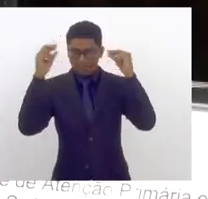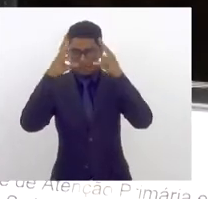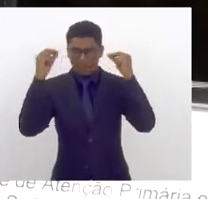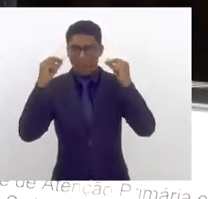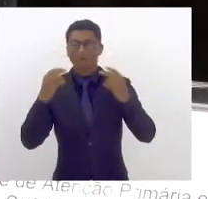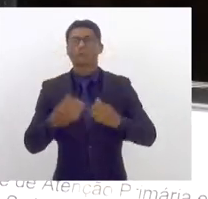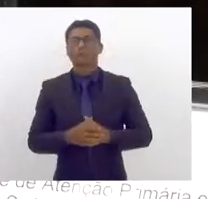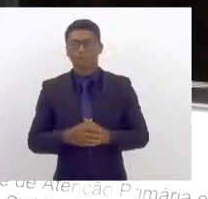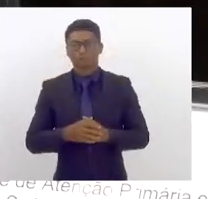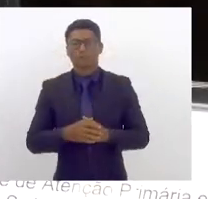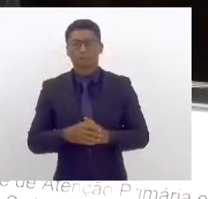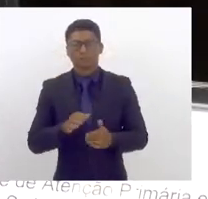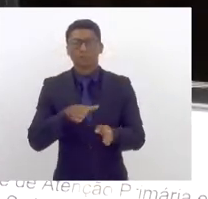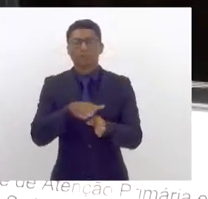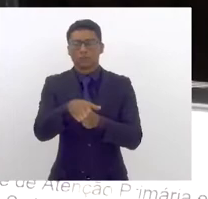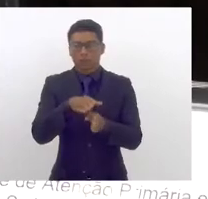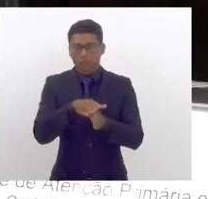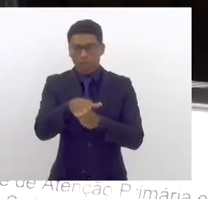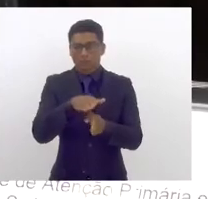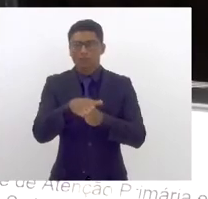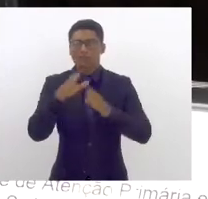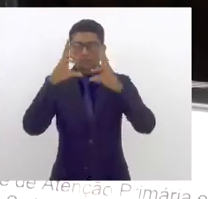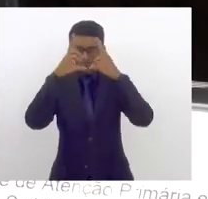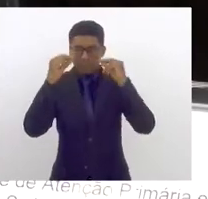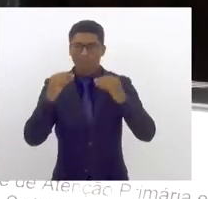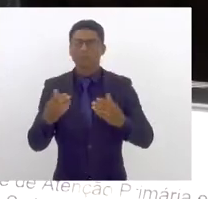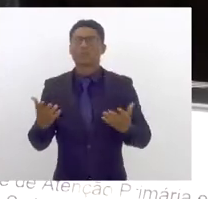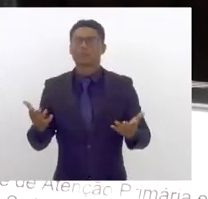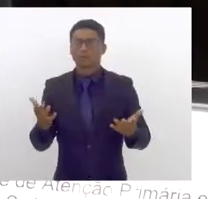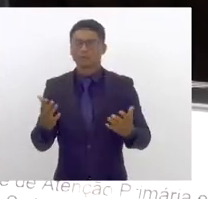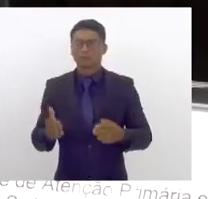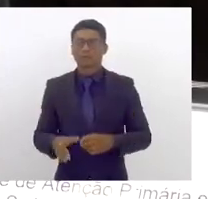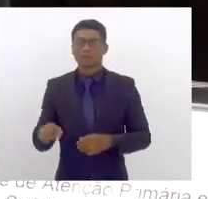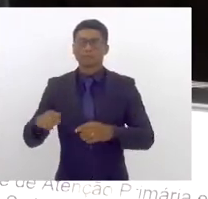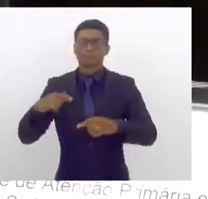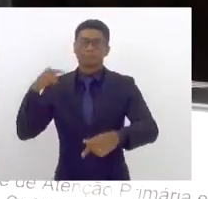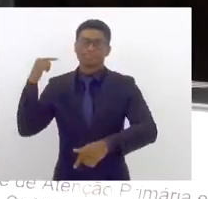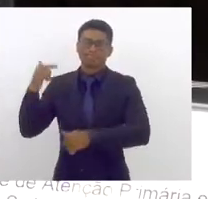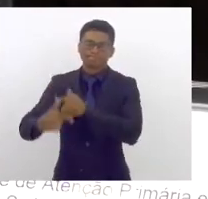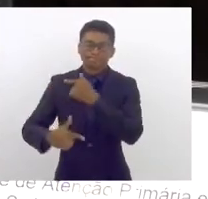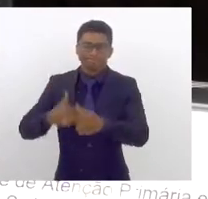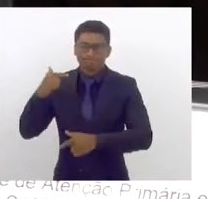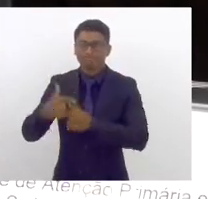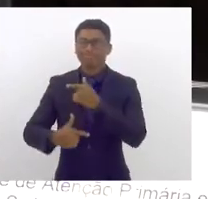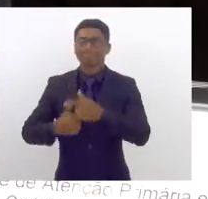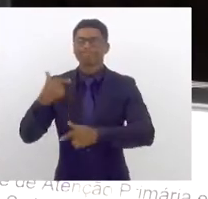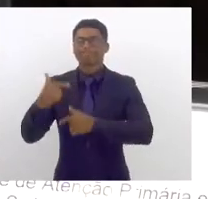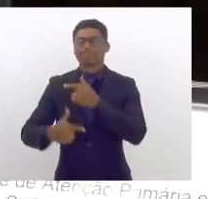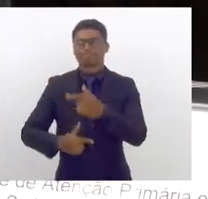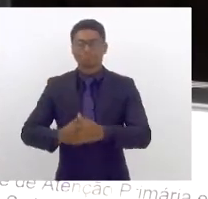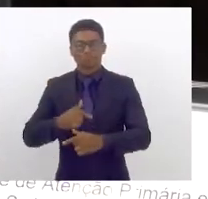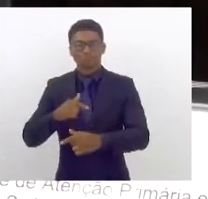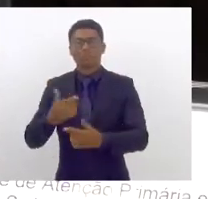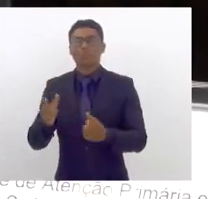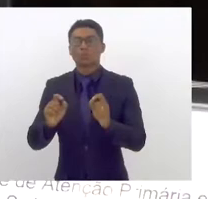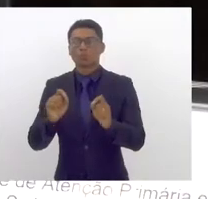à frente do Conselho Regional de Enfermagem entregou para nós a defesa